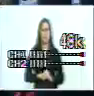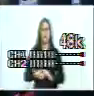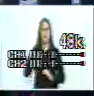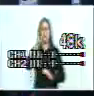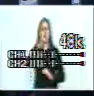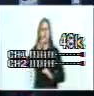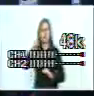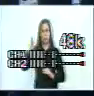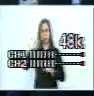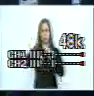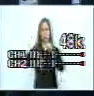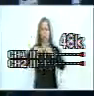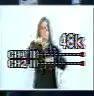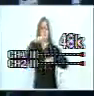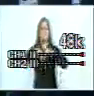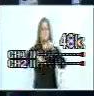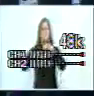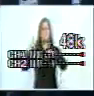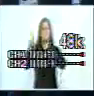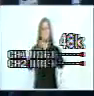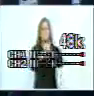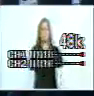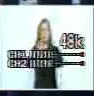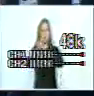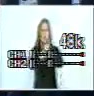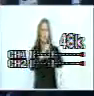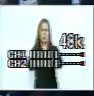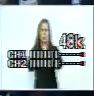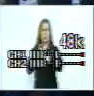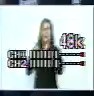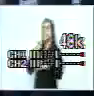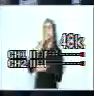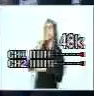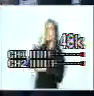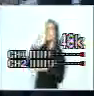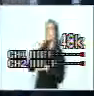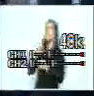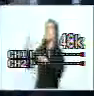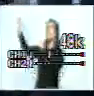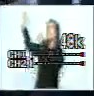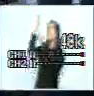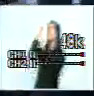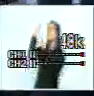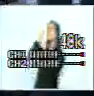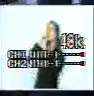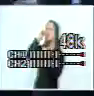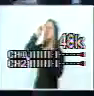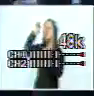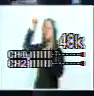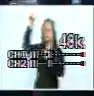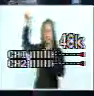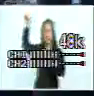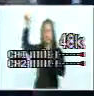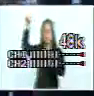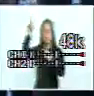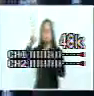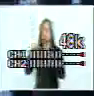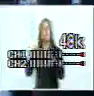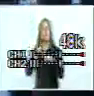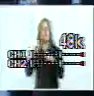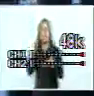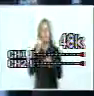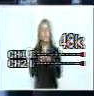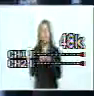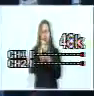em nome do povo de Viçosa e suplicando a proteção de Deus, havendo número